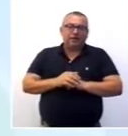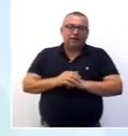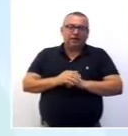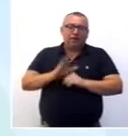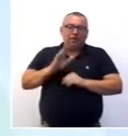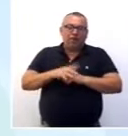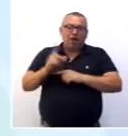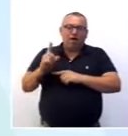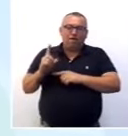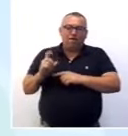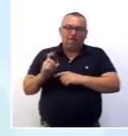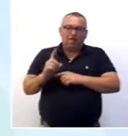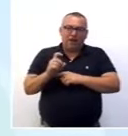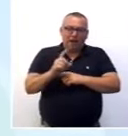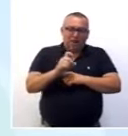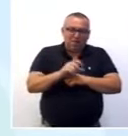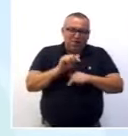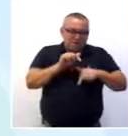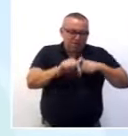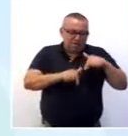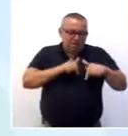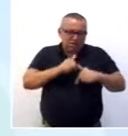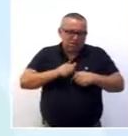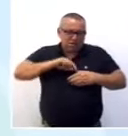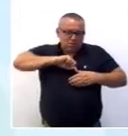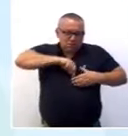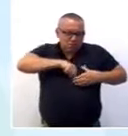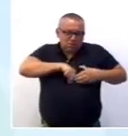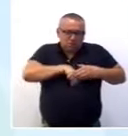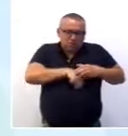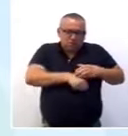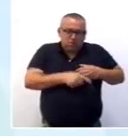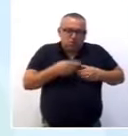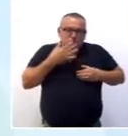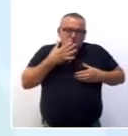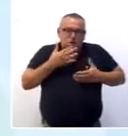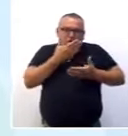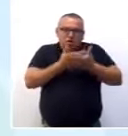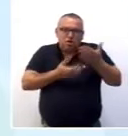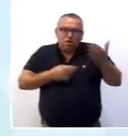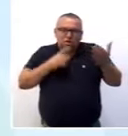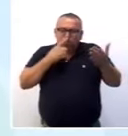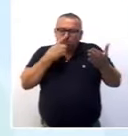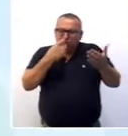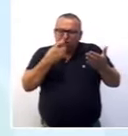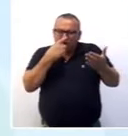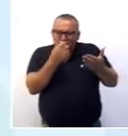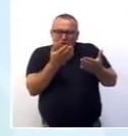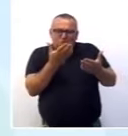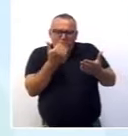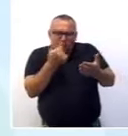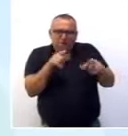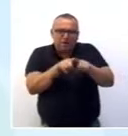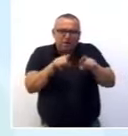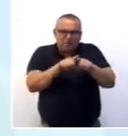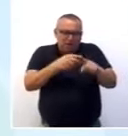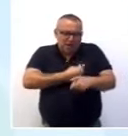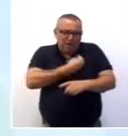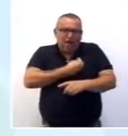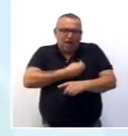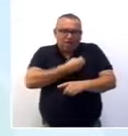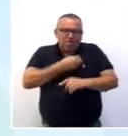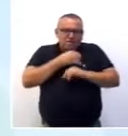verme, este operário das ruínas, que o sangue podre das carnificinas come, e a vida em geral